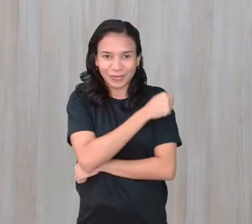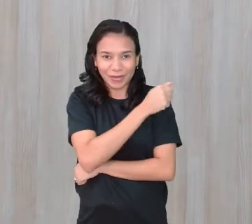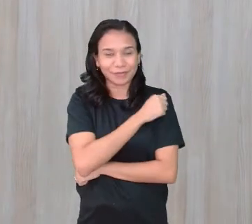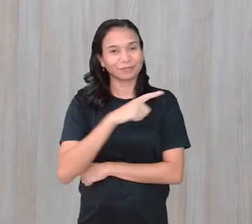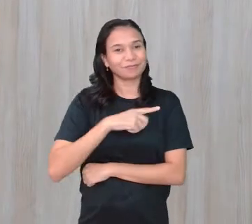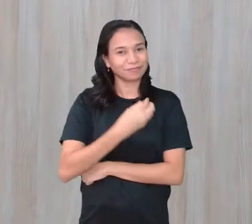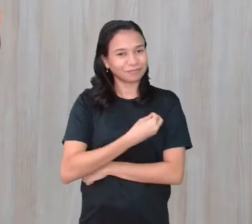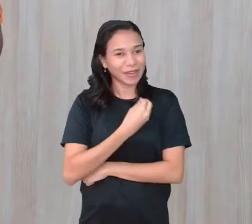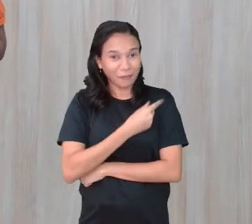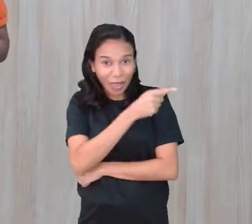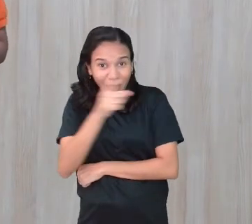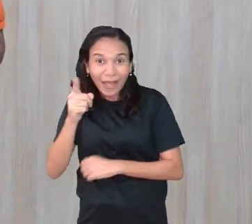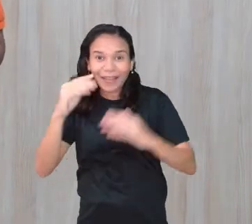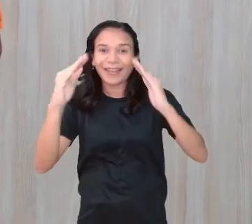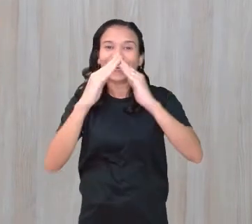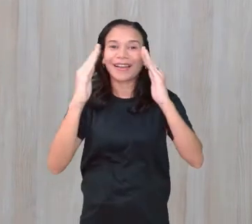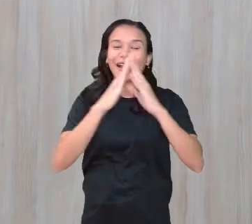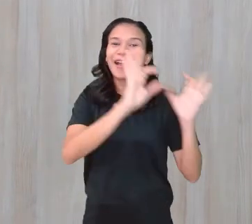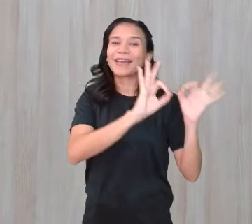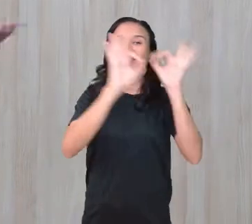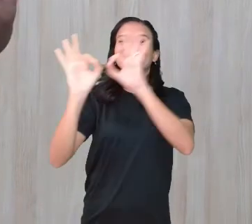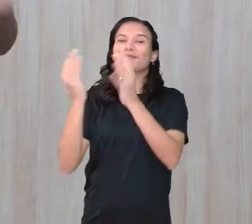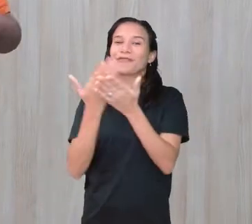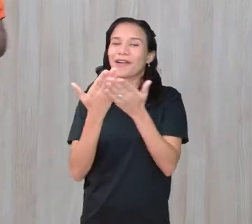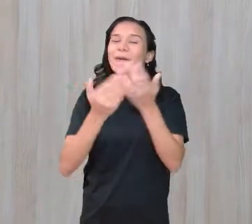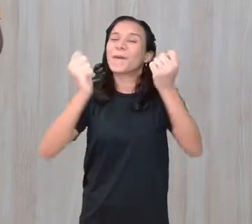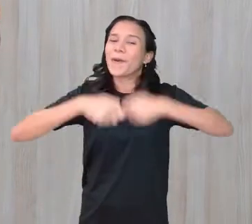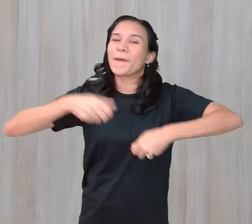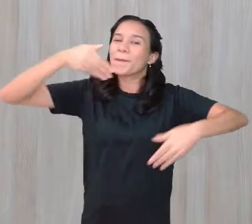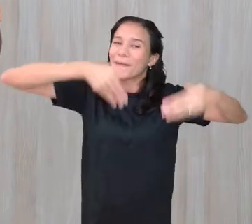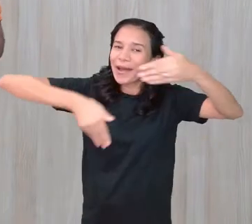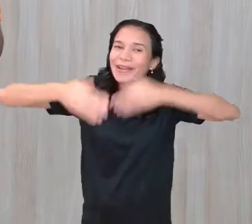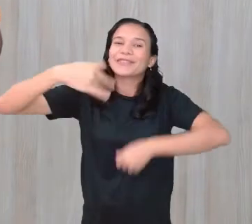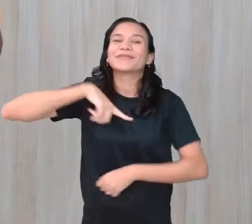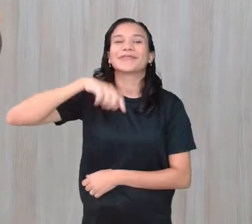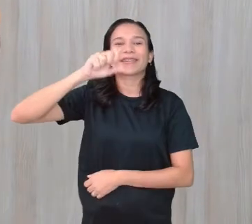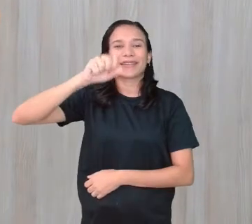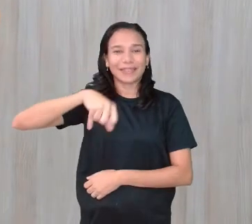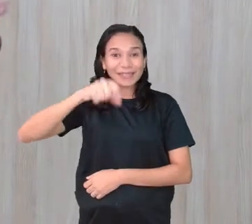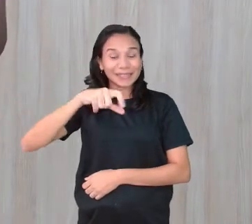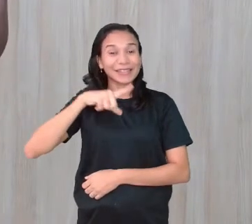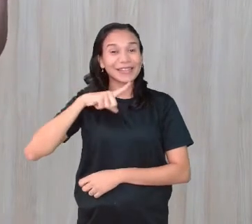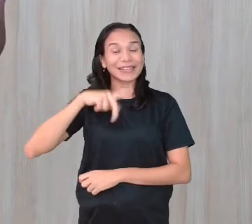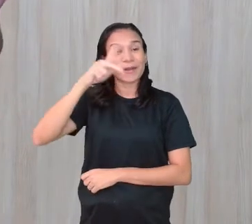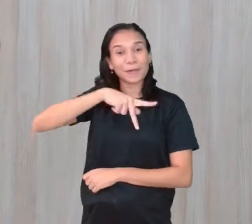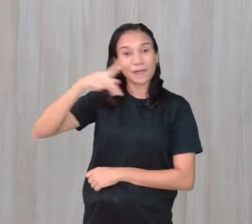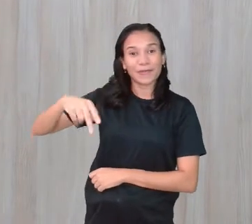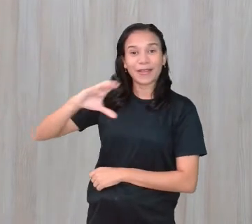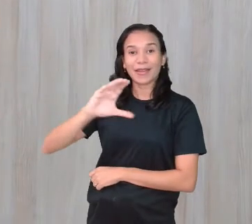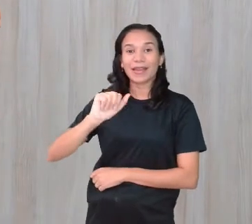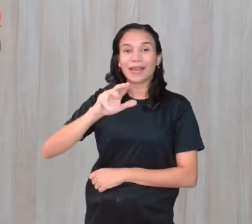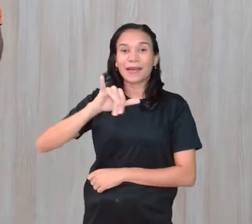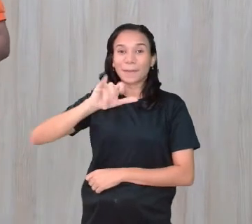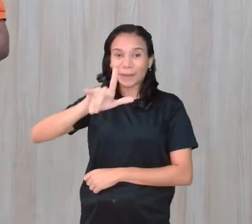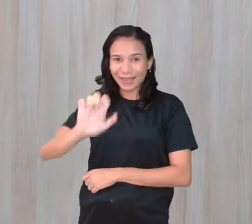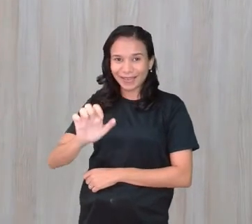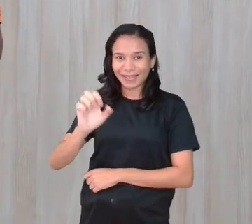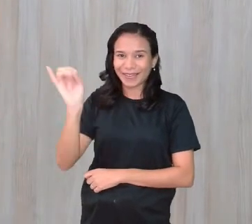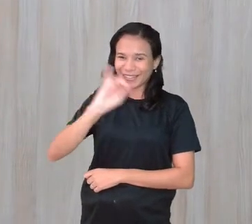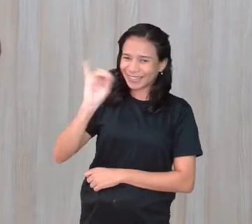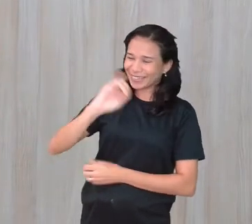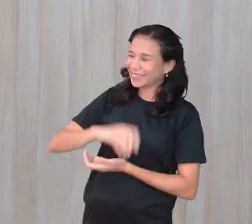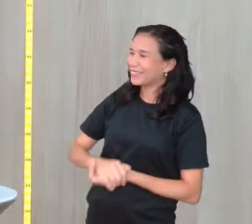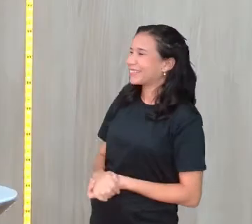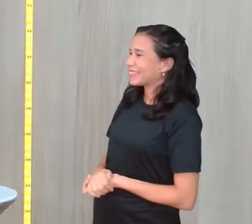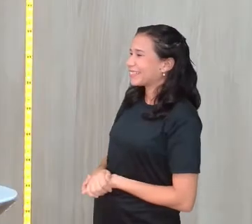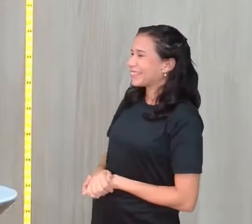aí em casa, acompanhando a nossa aula e podem participar dela ao vivo, a gente tem a professora Camille Borba. Vamos dar um oi para ela?